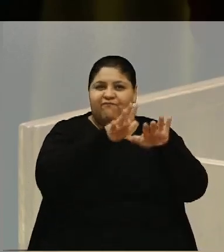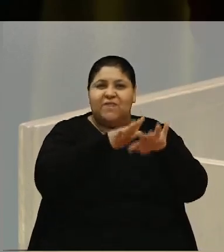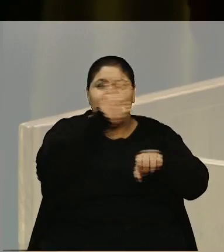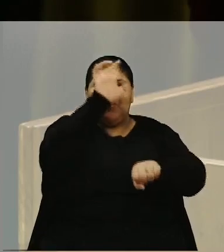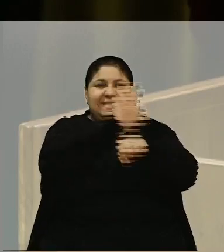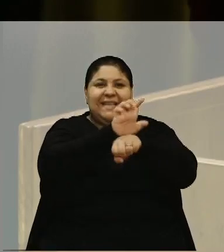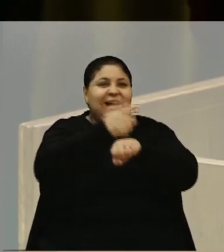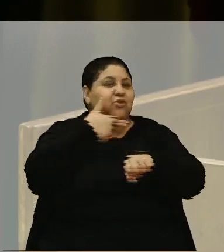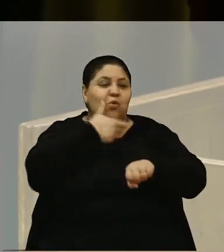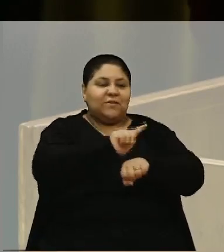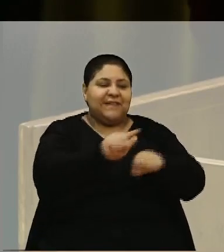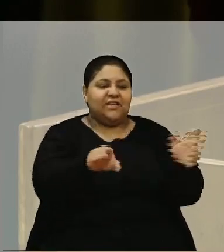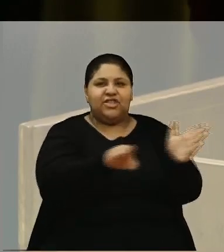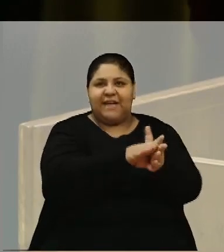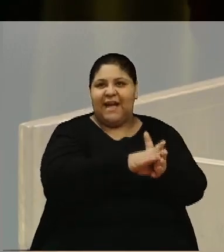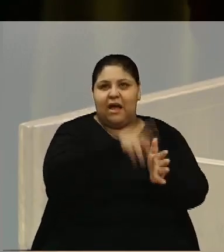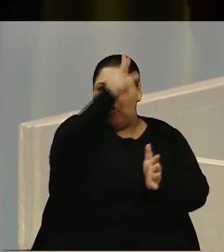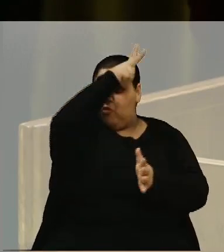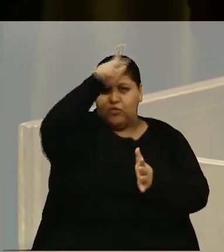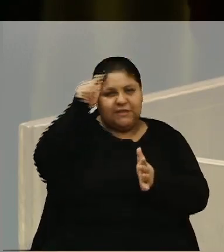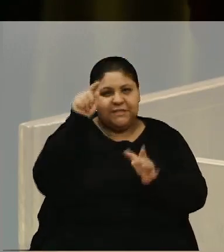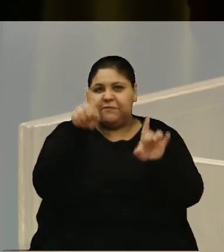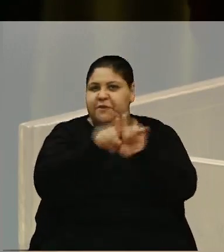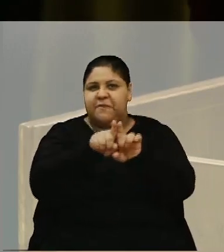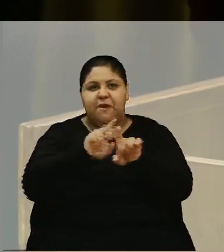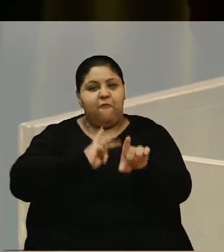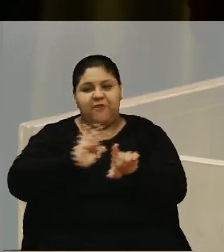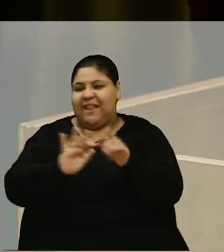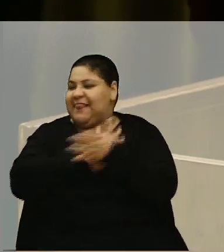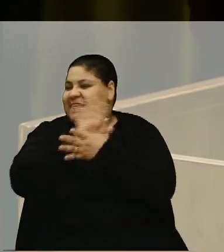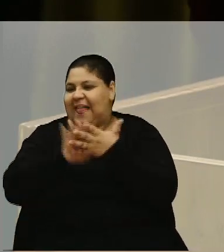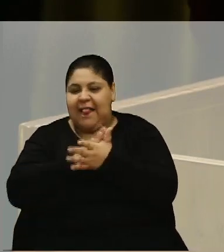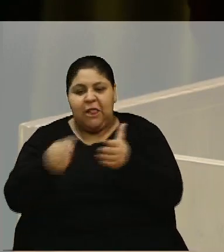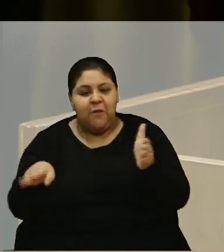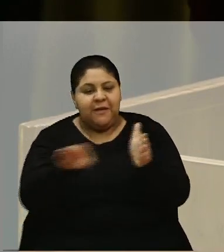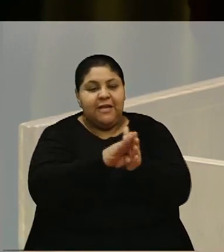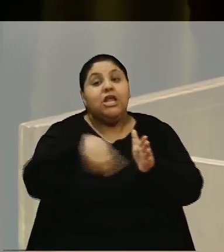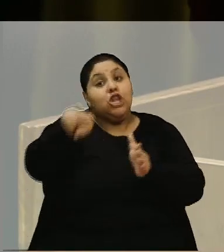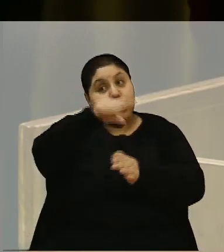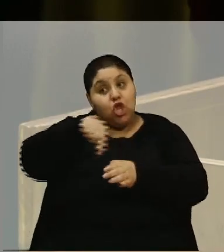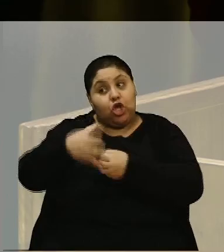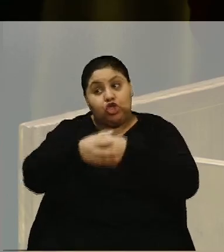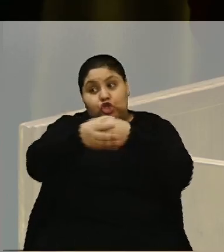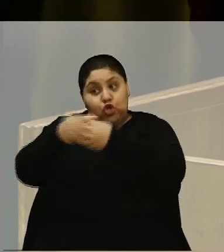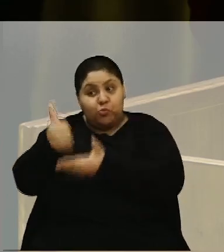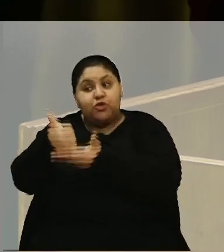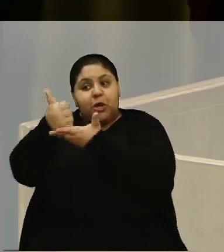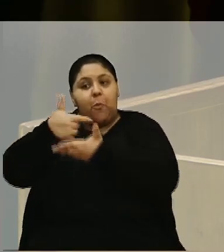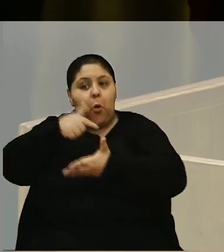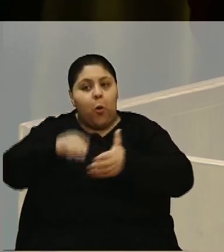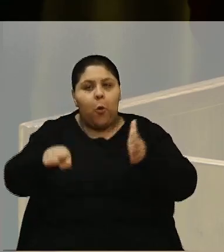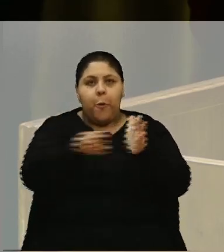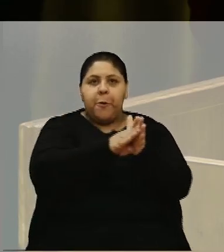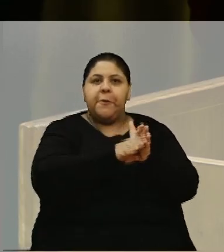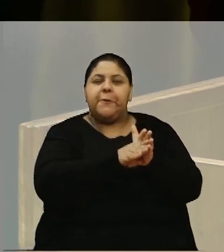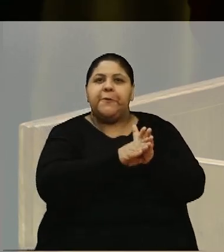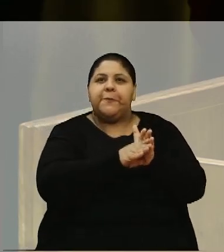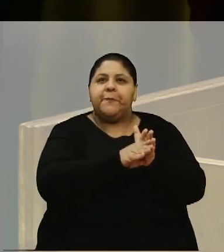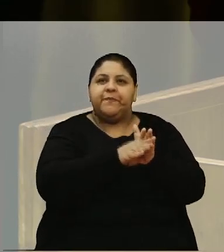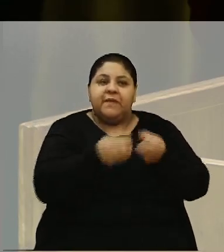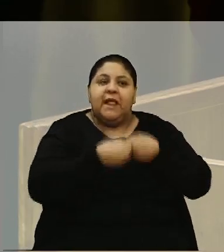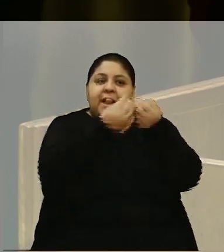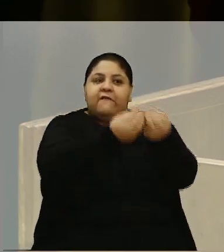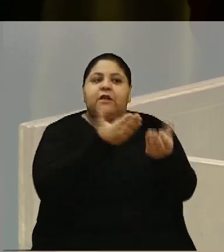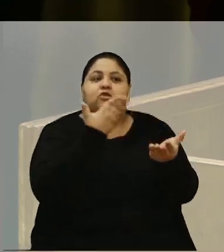O município não chega, o Estado não chega, o federal não chega, ninguém chega e a gente tem que chegar, certo? E aí chegando nesse lugar, levando mantimento para